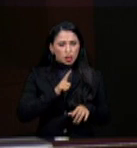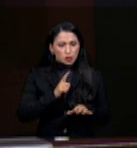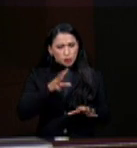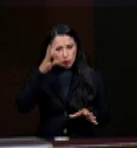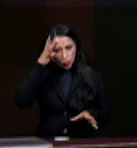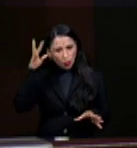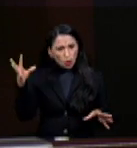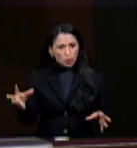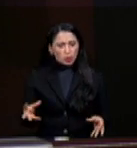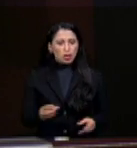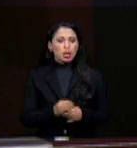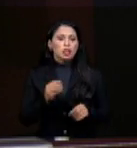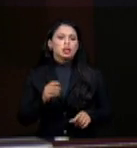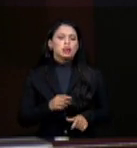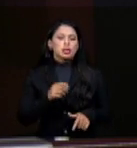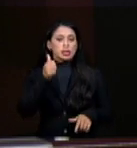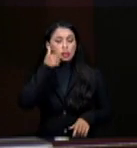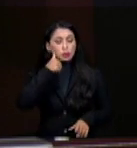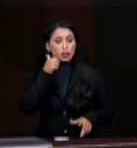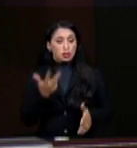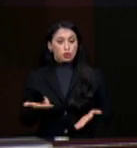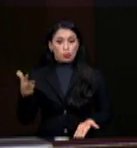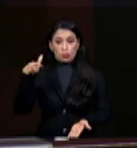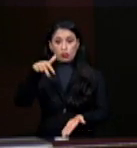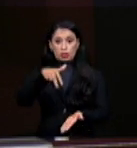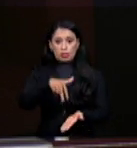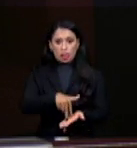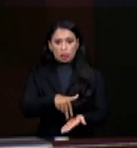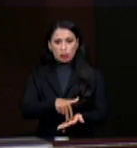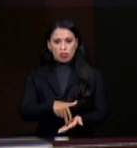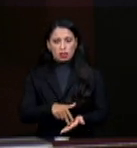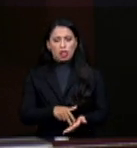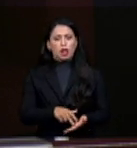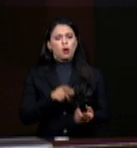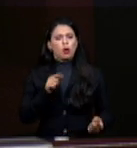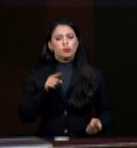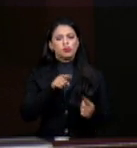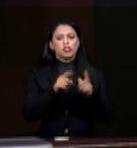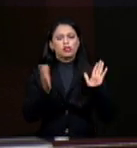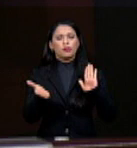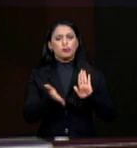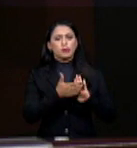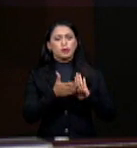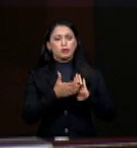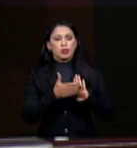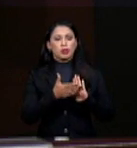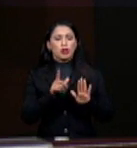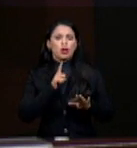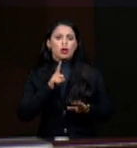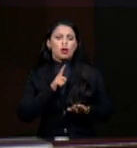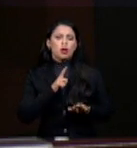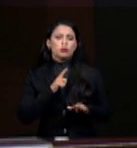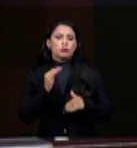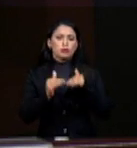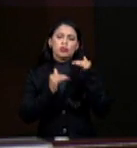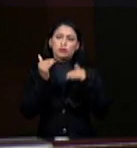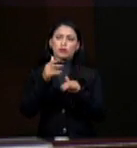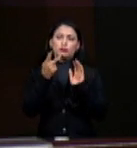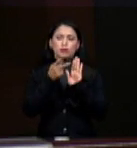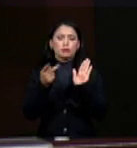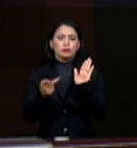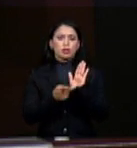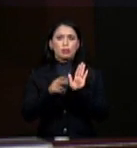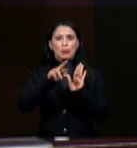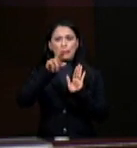as mulheres como protagonistas, seja no objetivo principal da proposta, seja ao incluí-las no desenvolvimento dos projetos nos